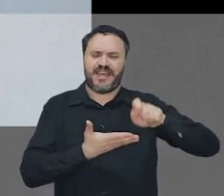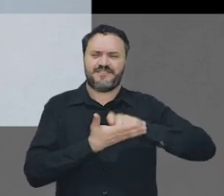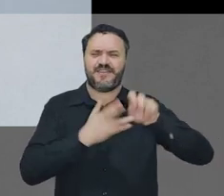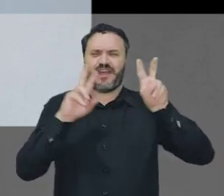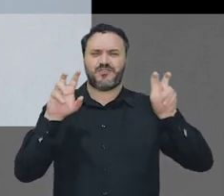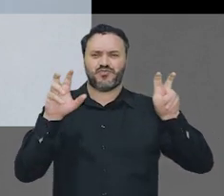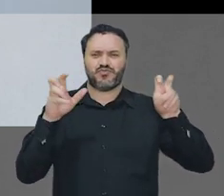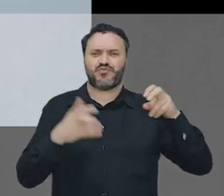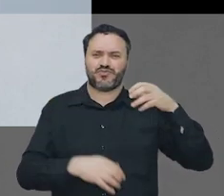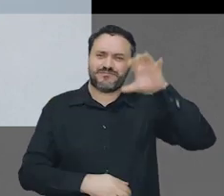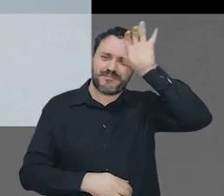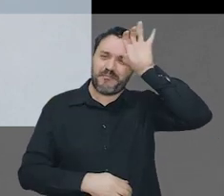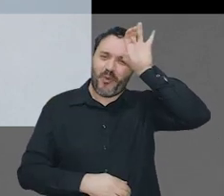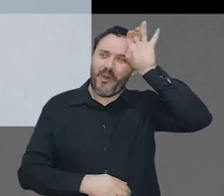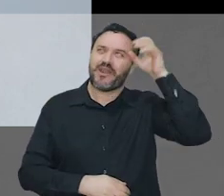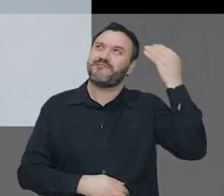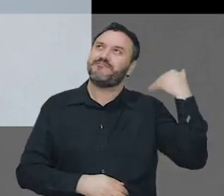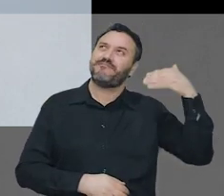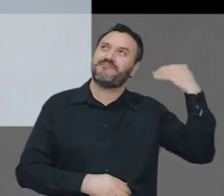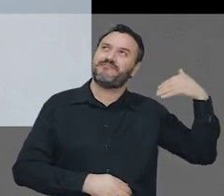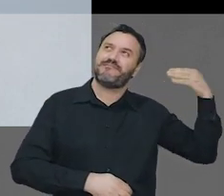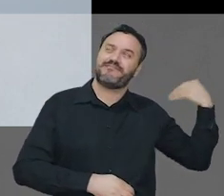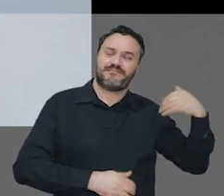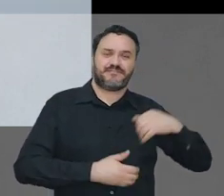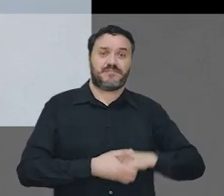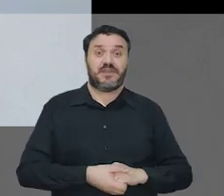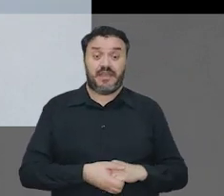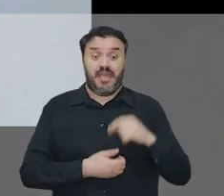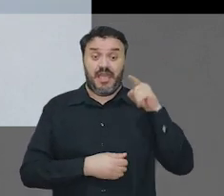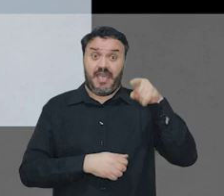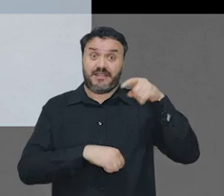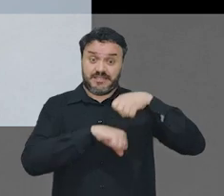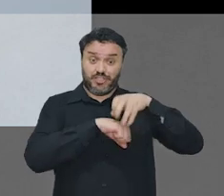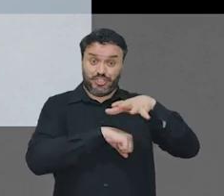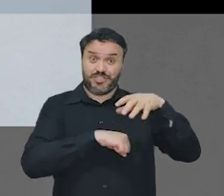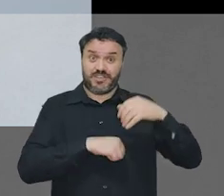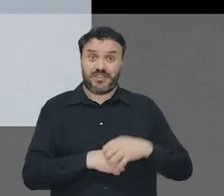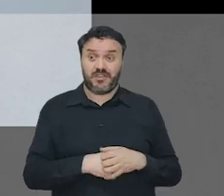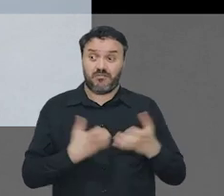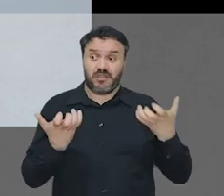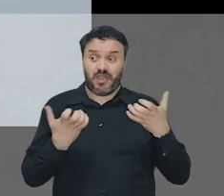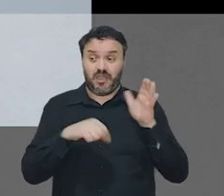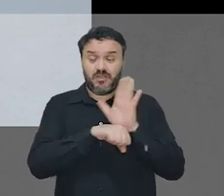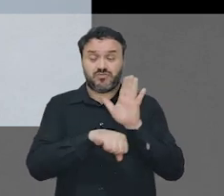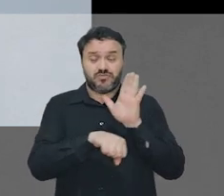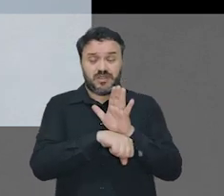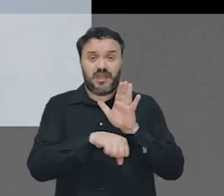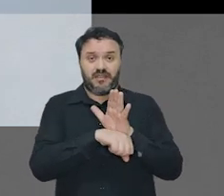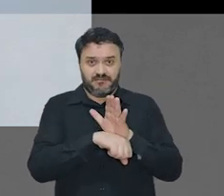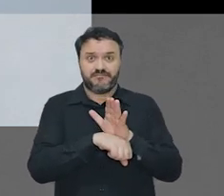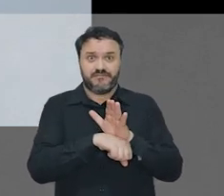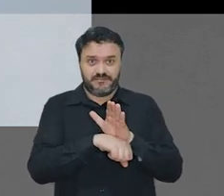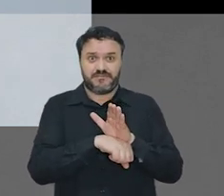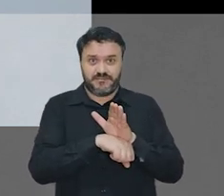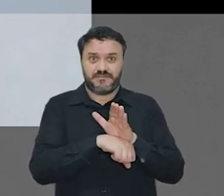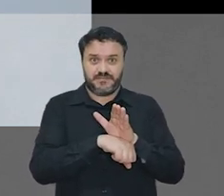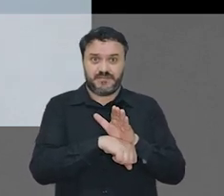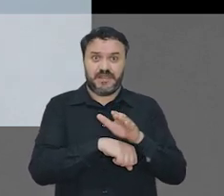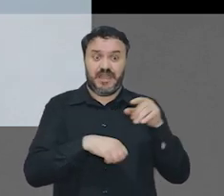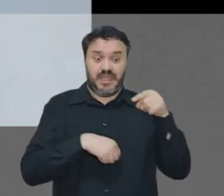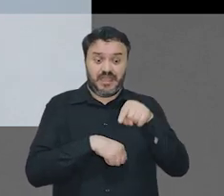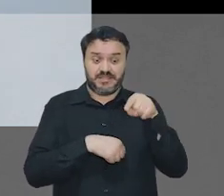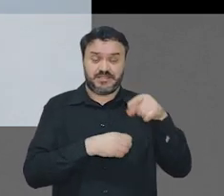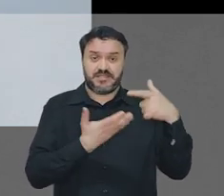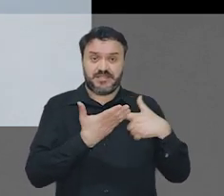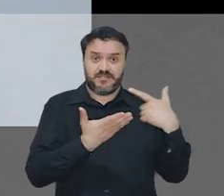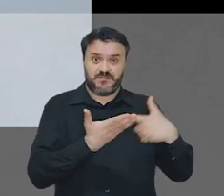sugestão, eu gostaria também de contribuir para a formação desse cânone da literatura italiana produzida